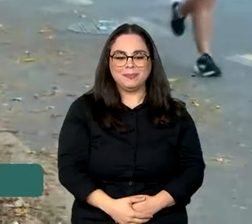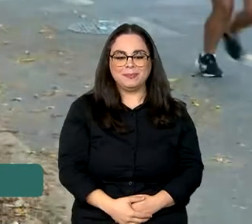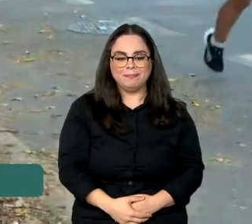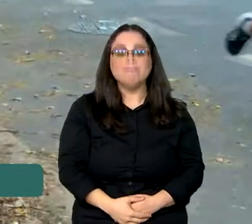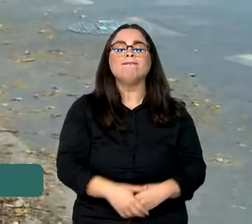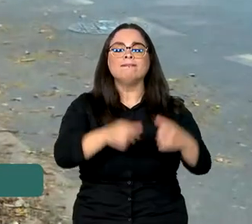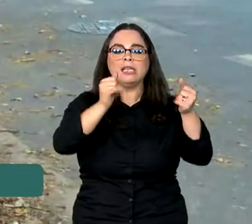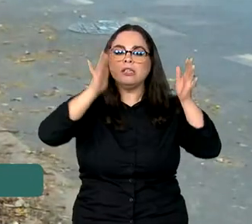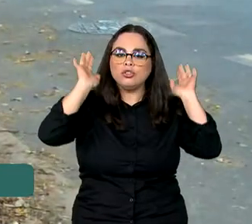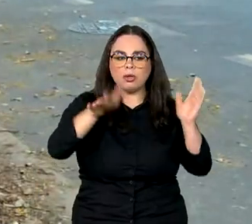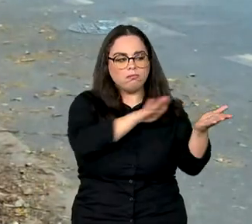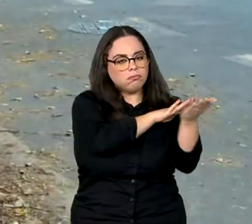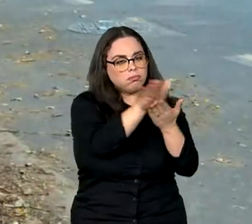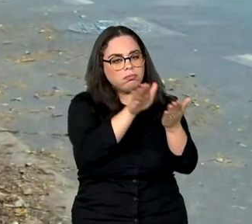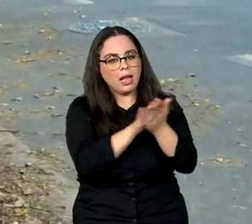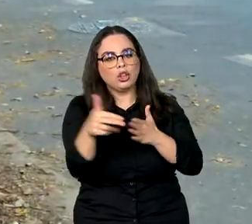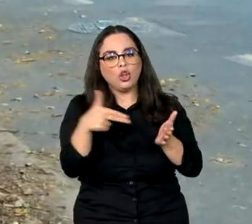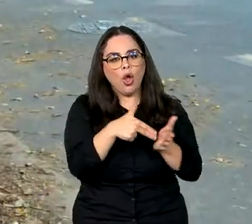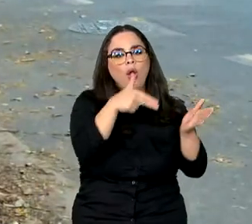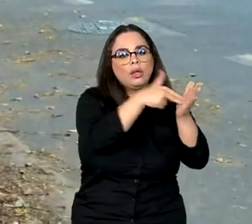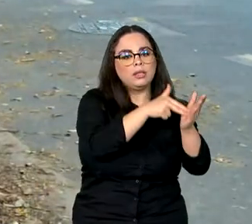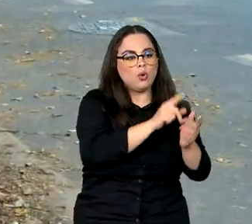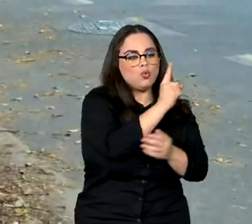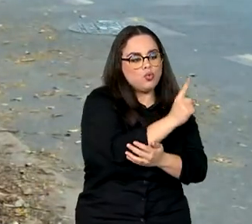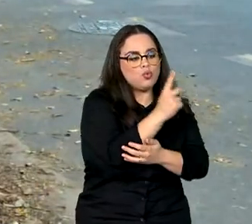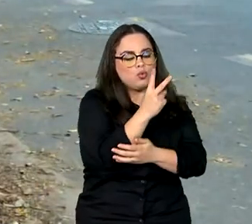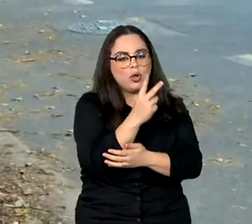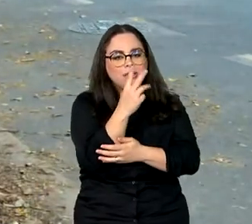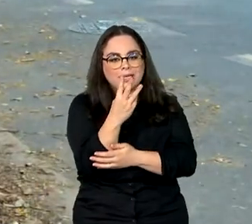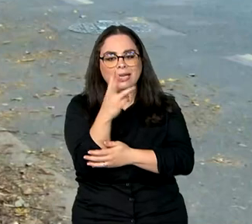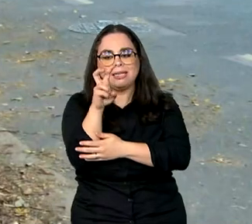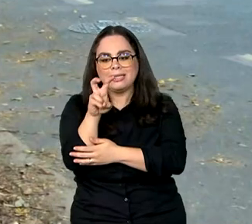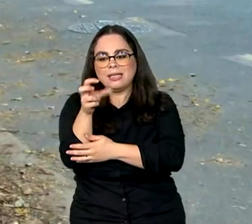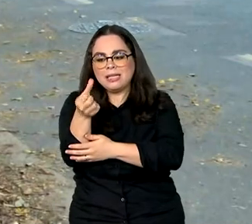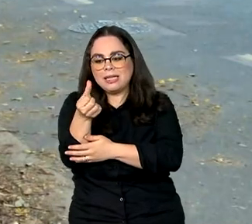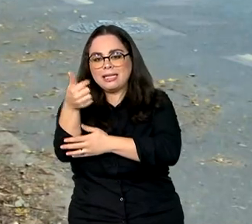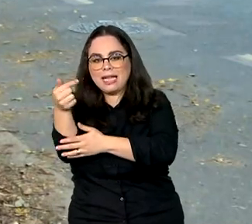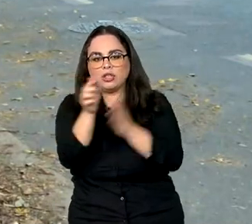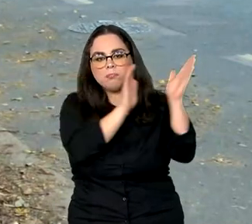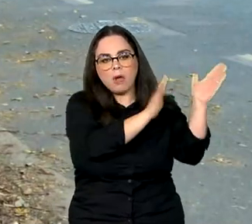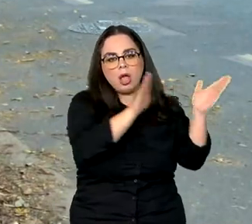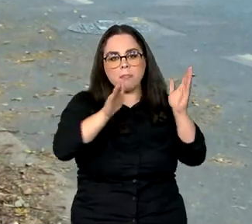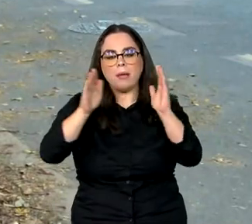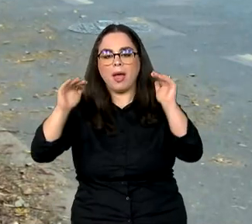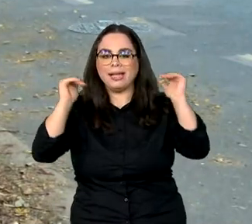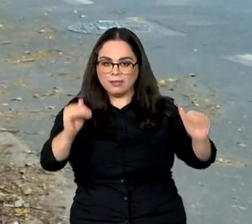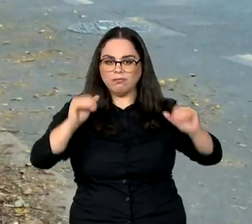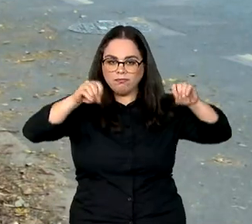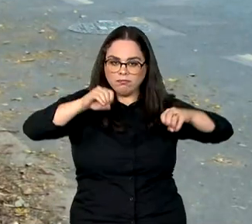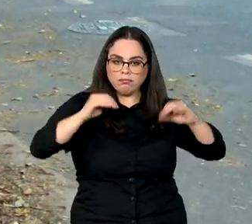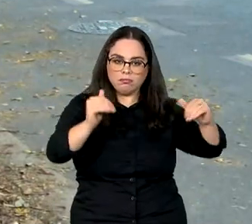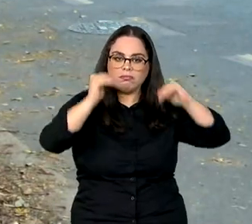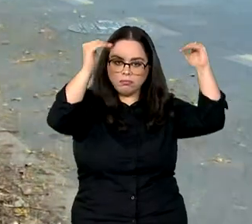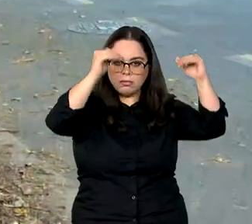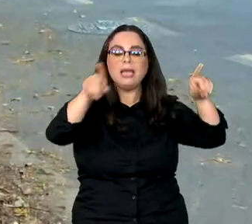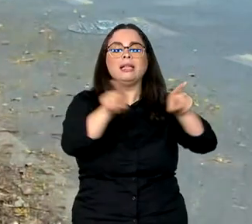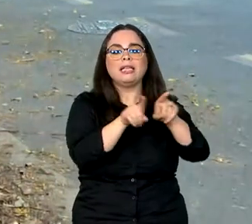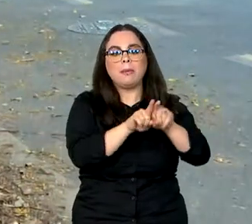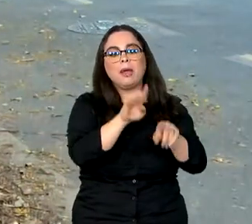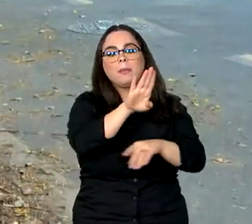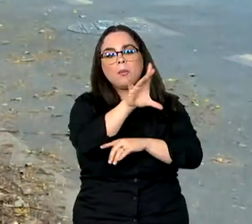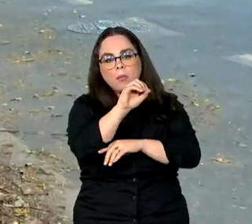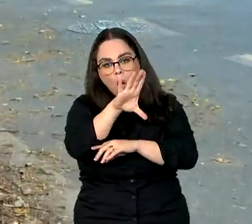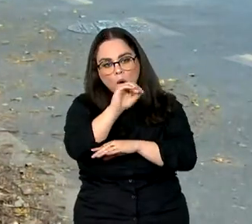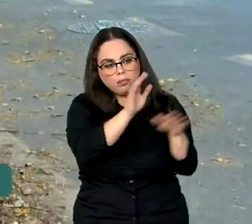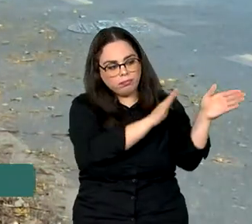Serão divulgadas as notas dos blocos 1, 2, 3, 5, 6, 7 de nível superior e 8 de nível médio. O